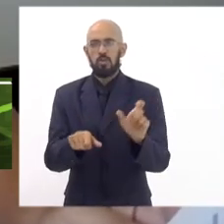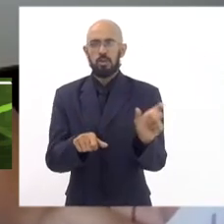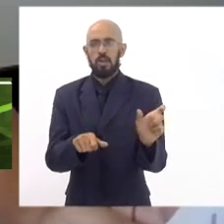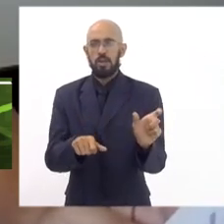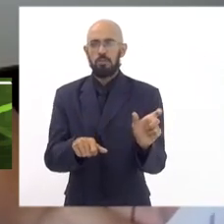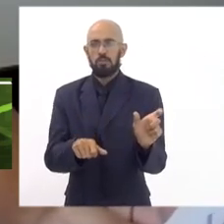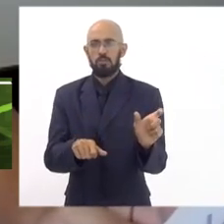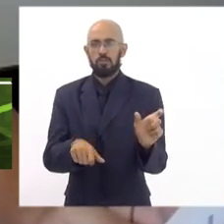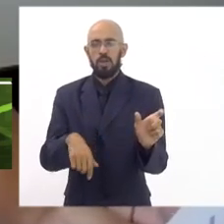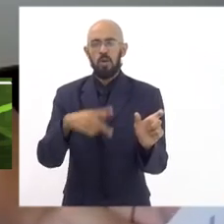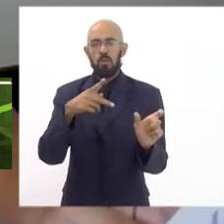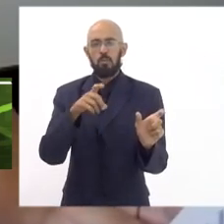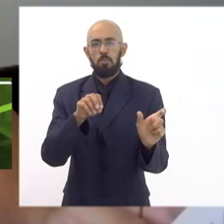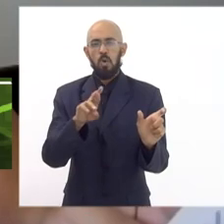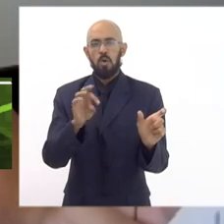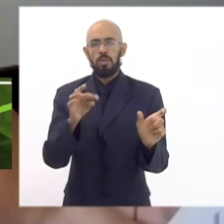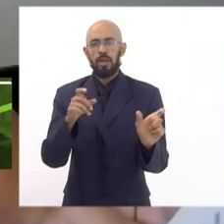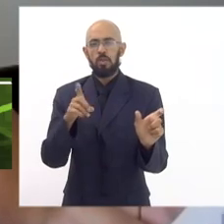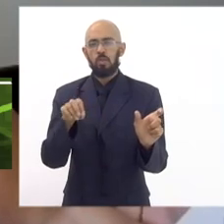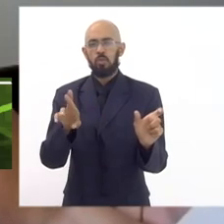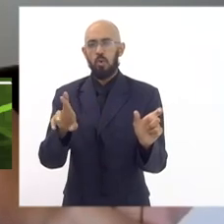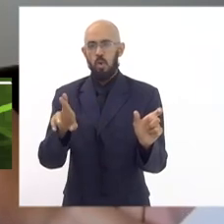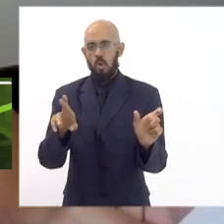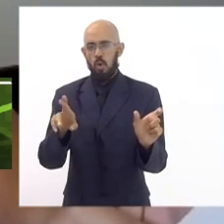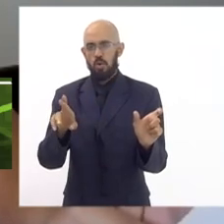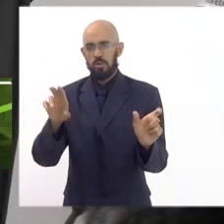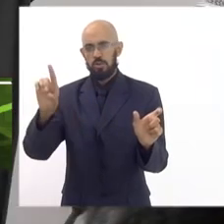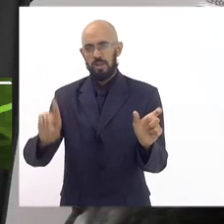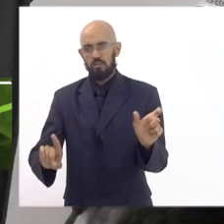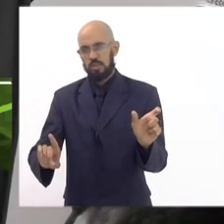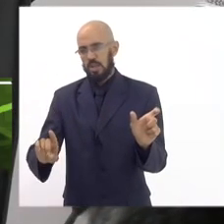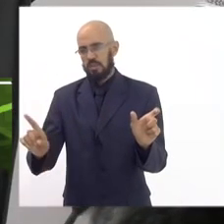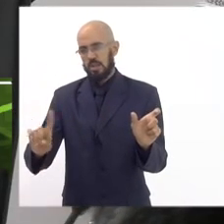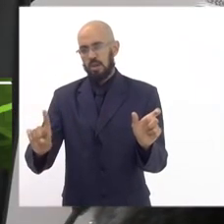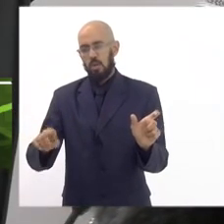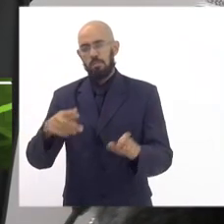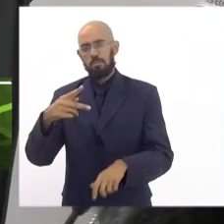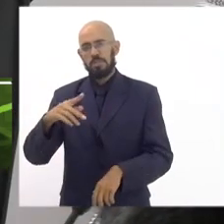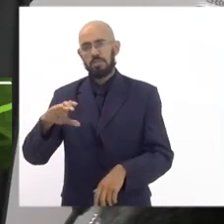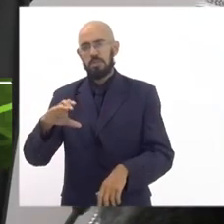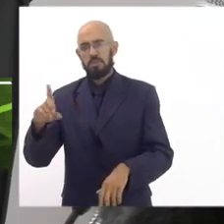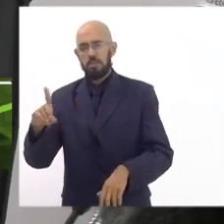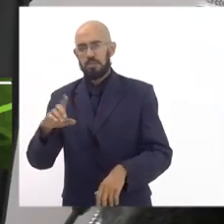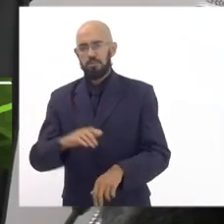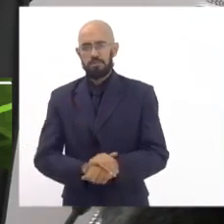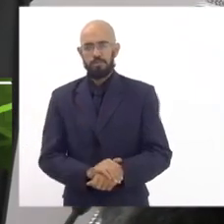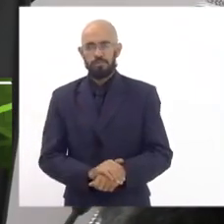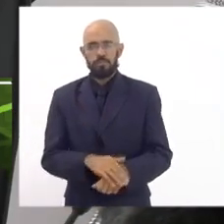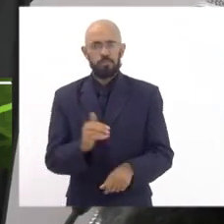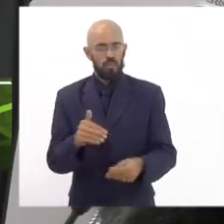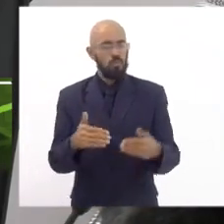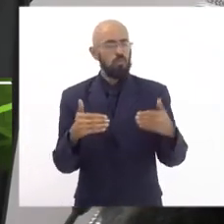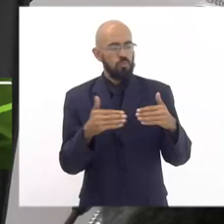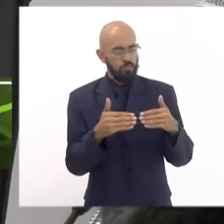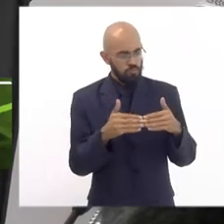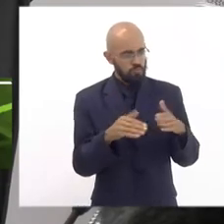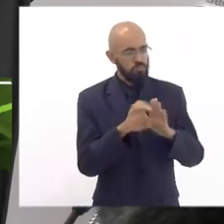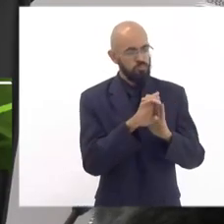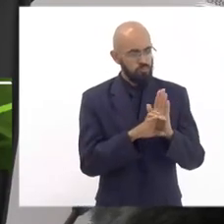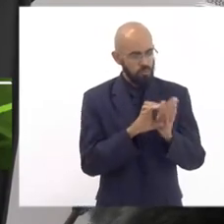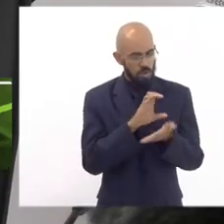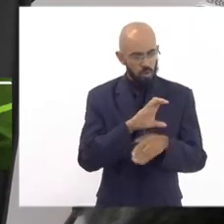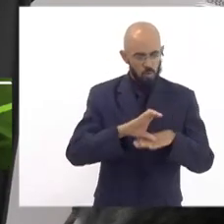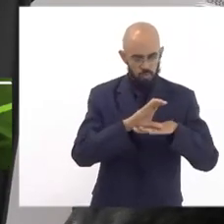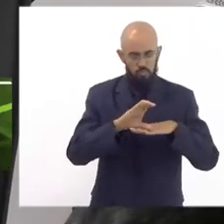de portador de deficiência, entendeu? Está acolhido. Então, o relator, deputado Valdec, o voto pela constitucionalidade com emenda.